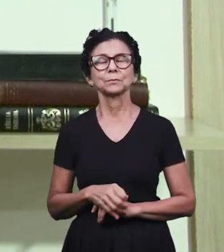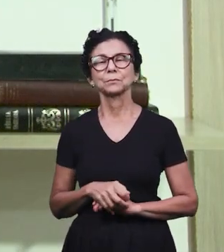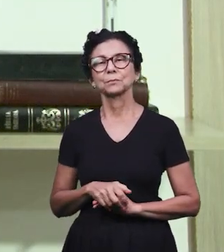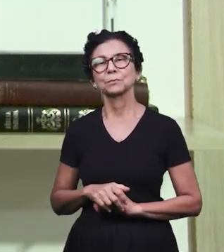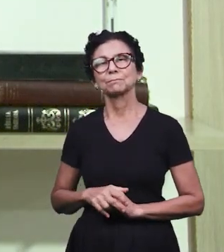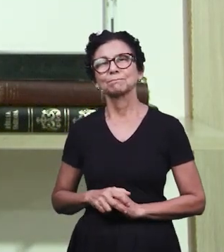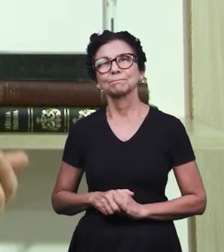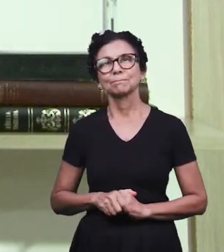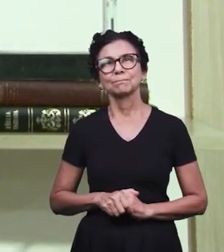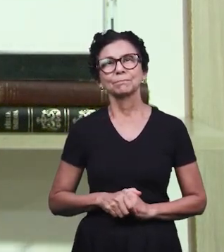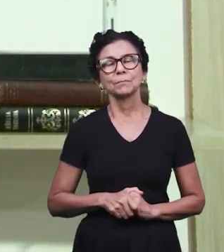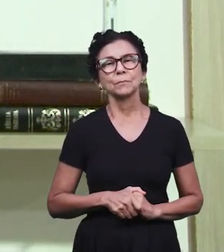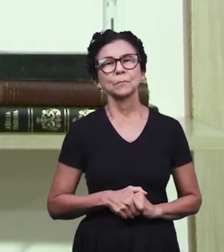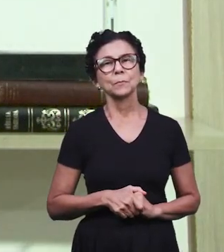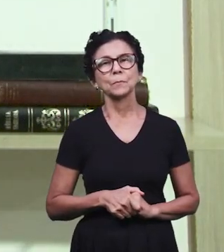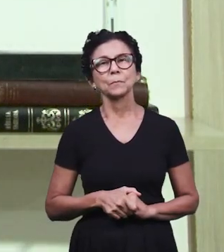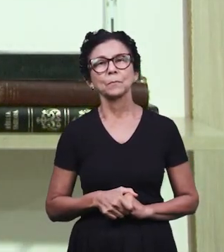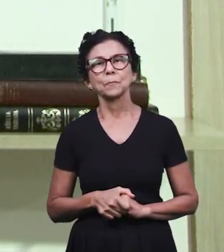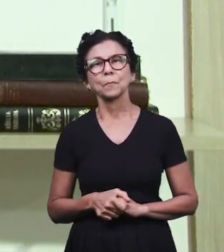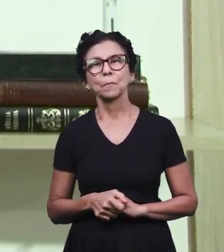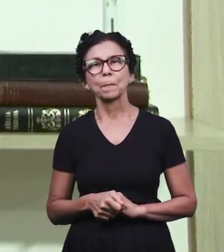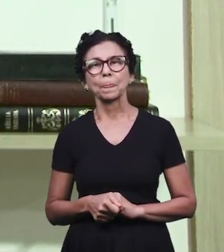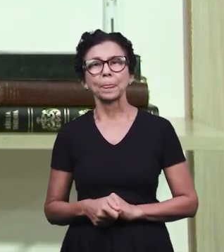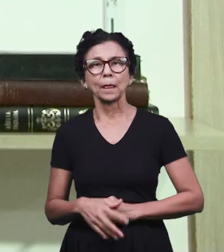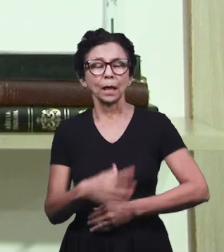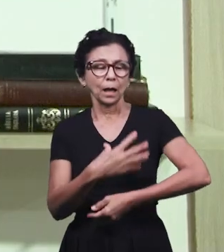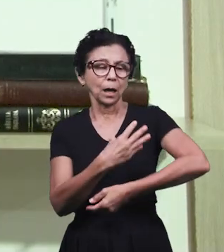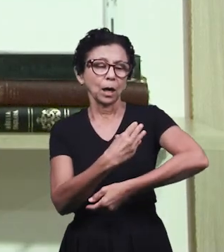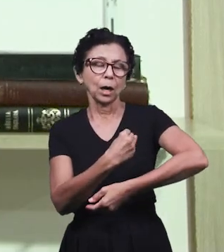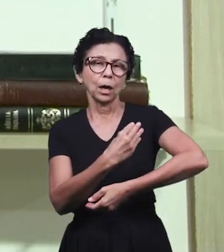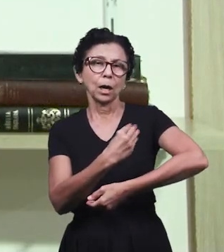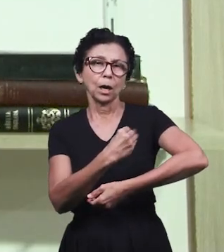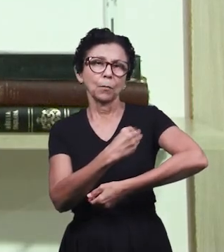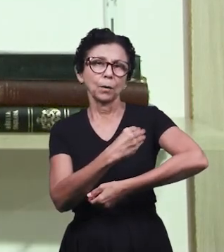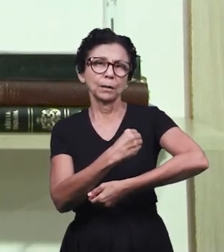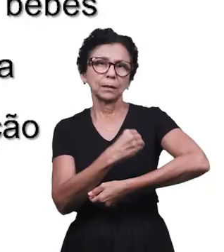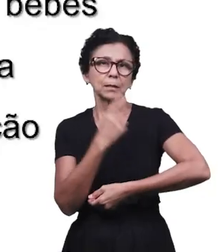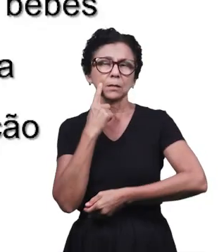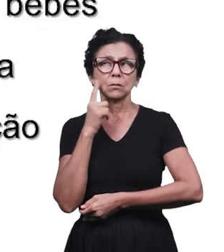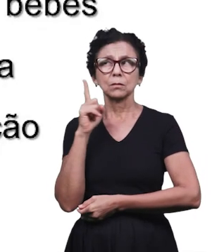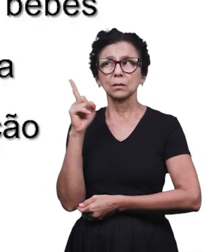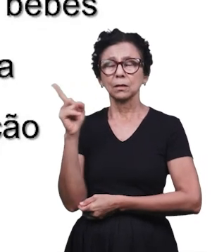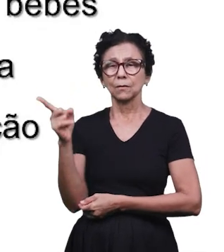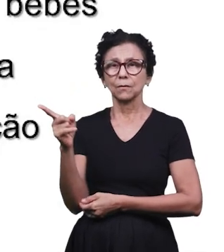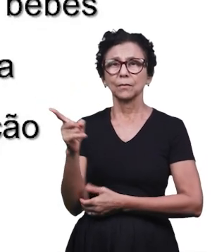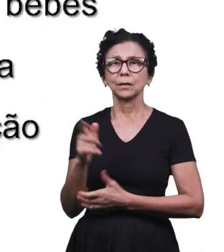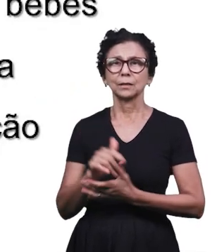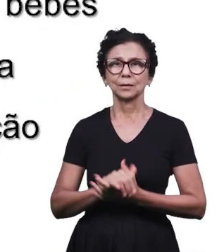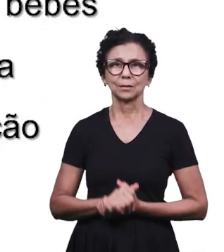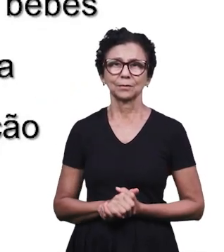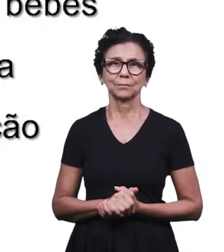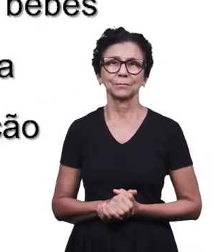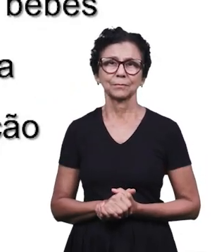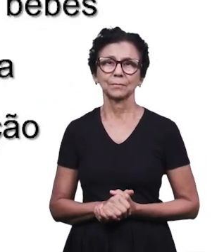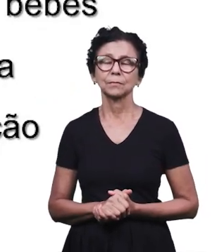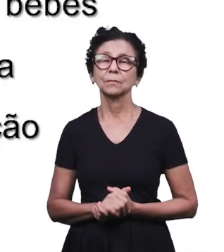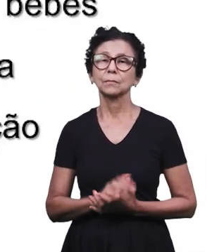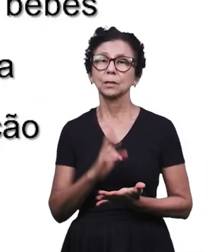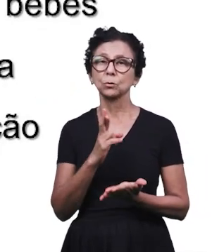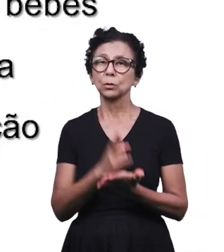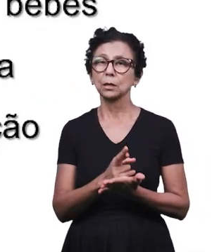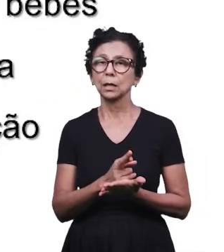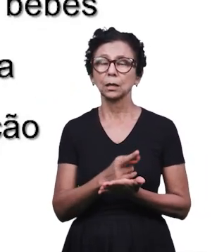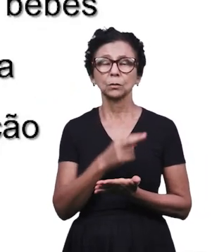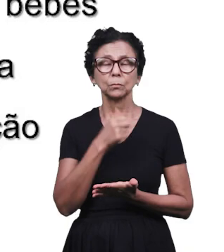é a questão da amamentação. Porque a amamentação, podemos ver no slide, tem diversos benefícios, a